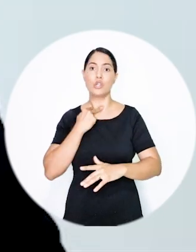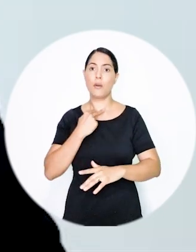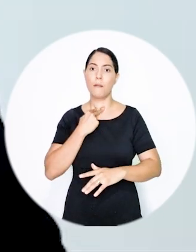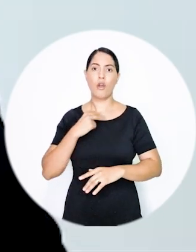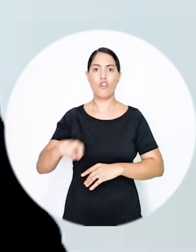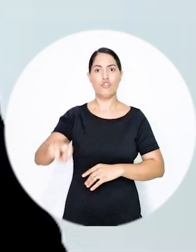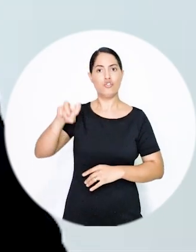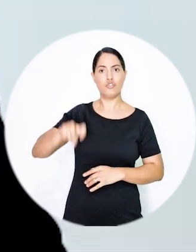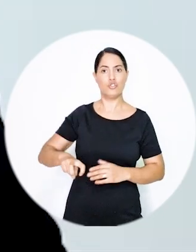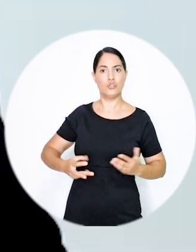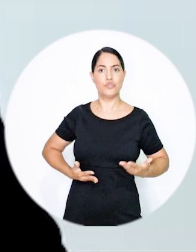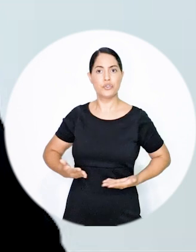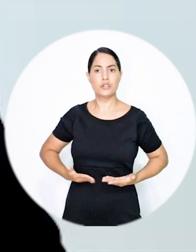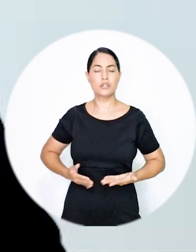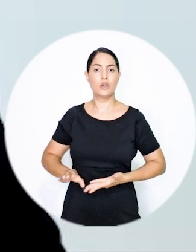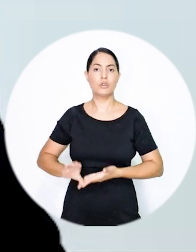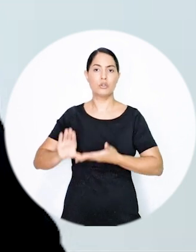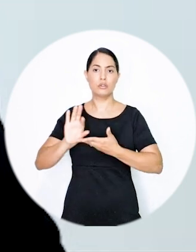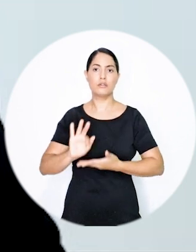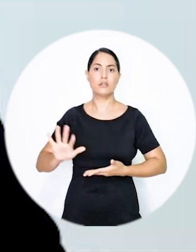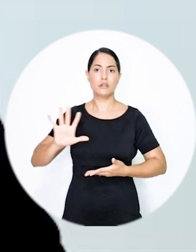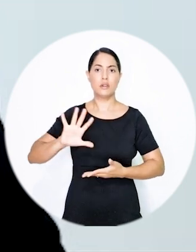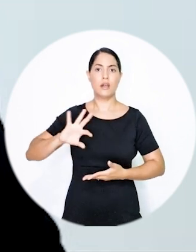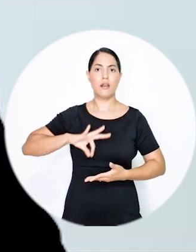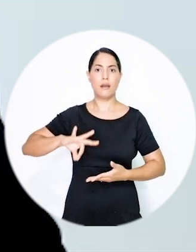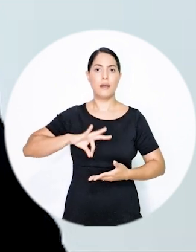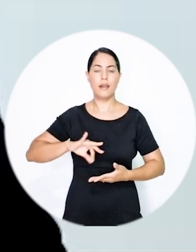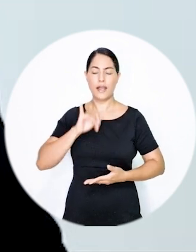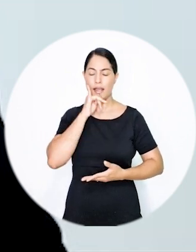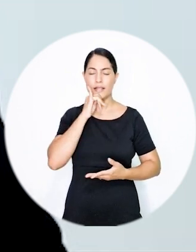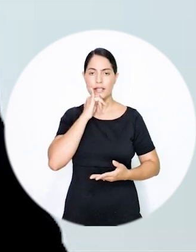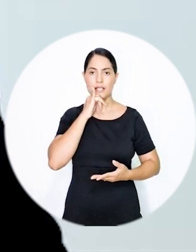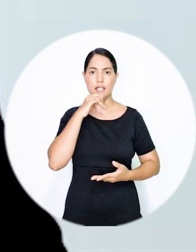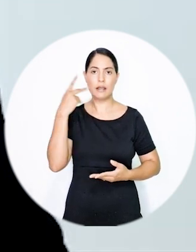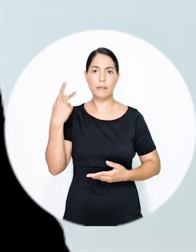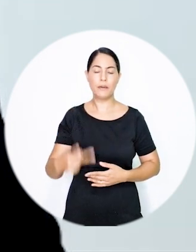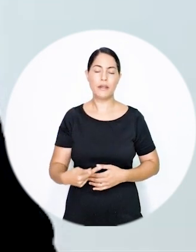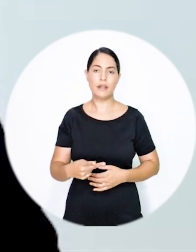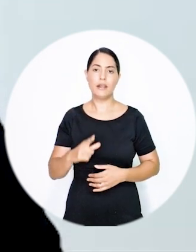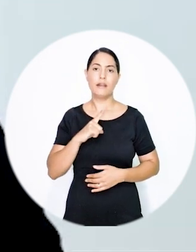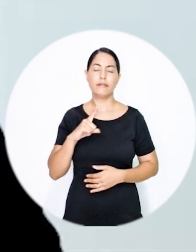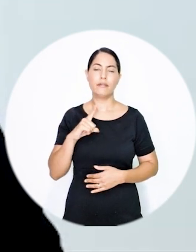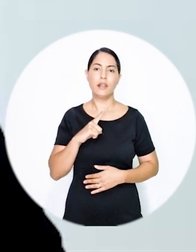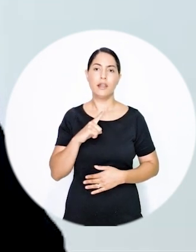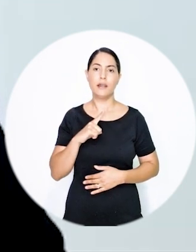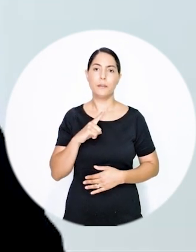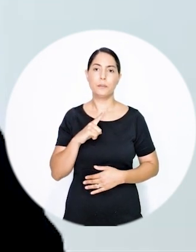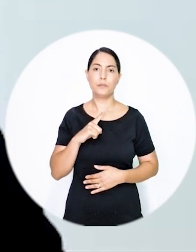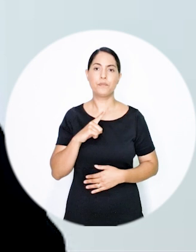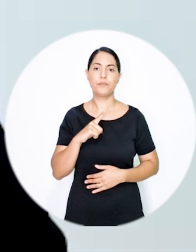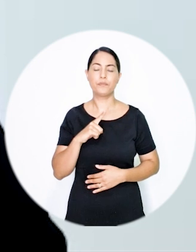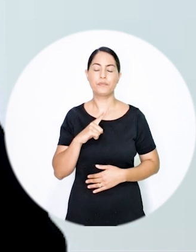cargos destinados à advocacia em conselhos que tenham remuneração. Por exemplo, aqui temos